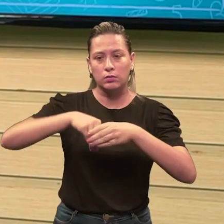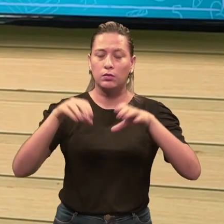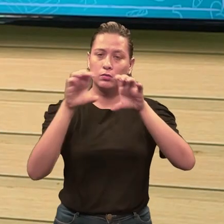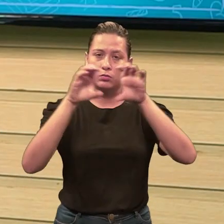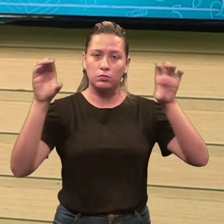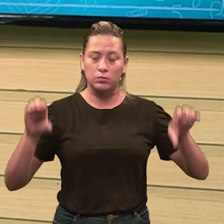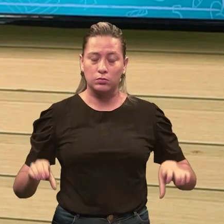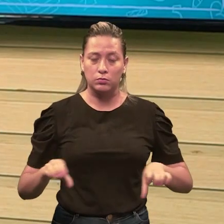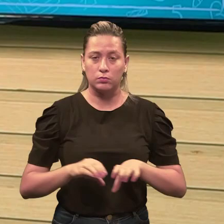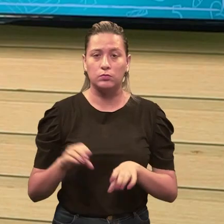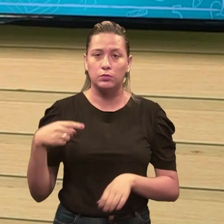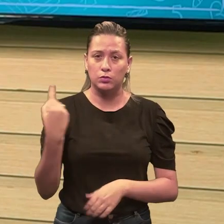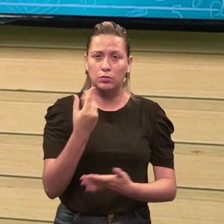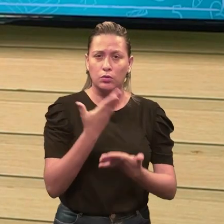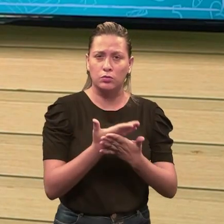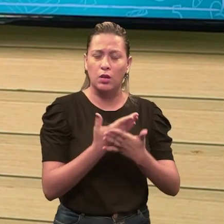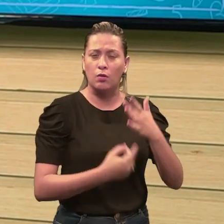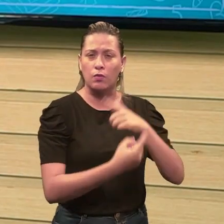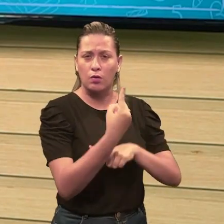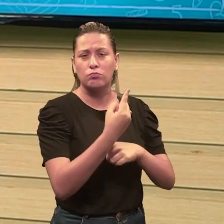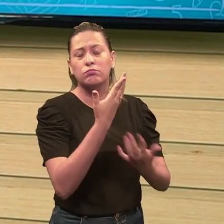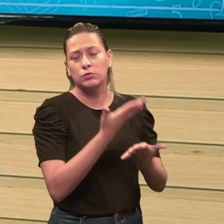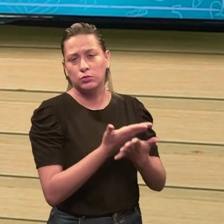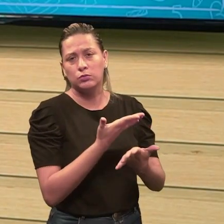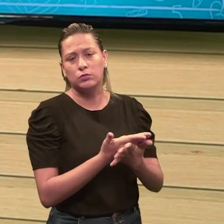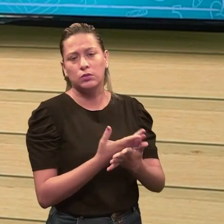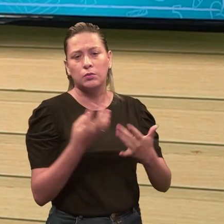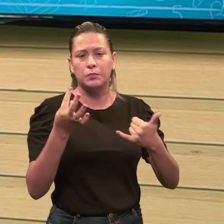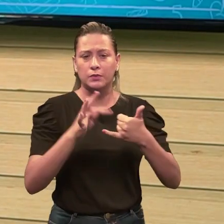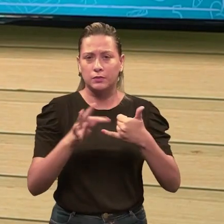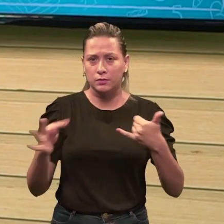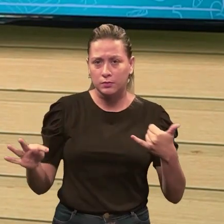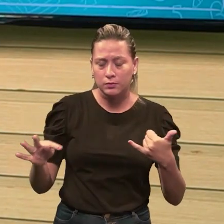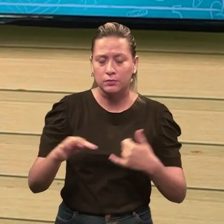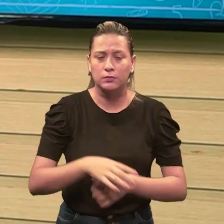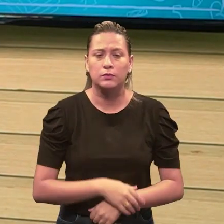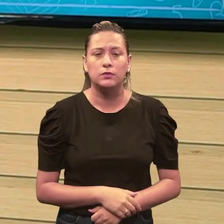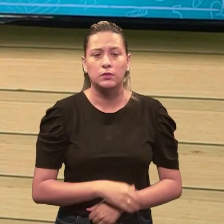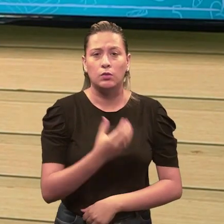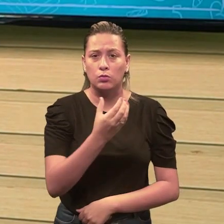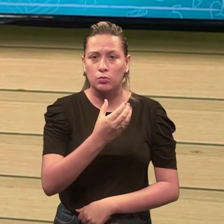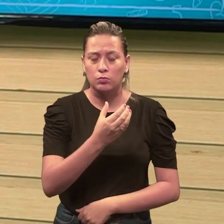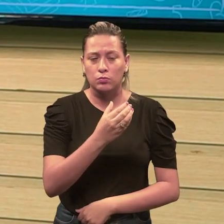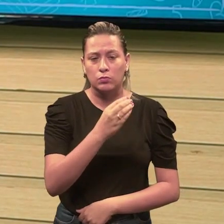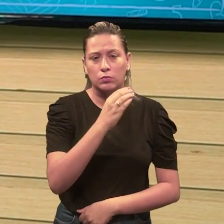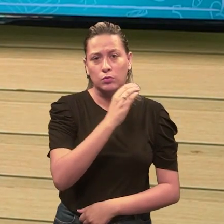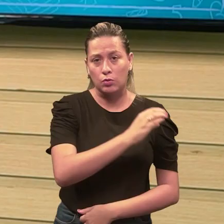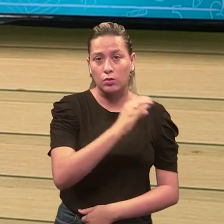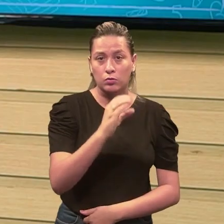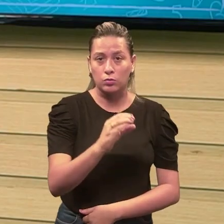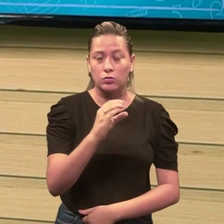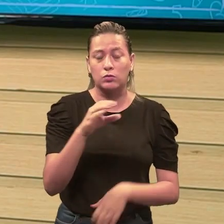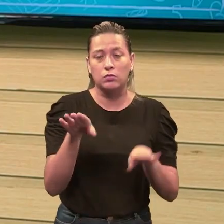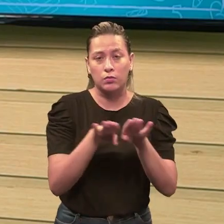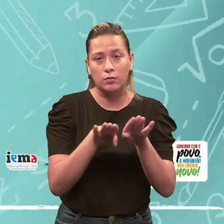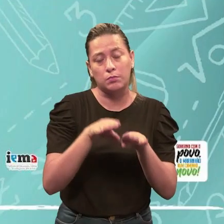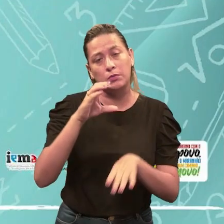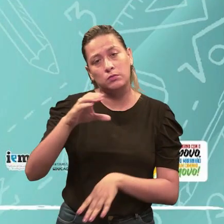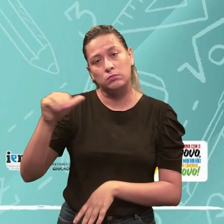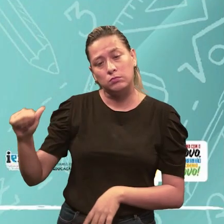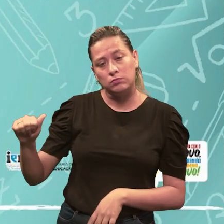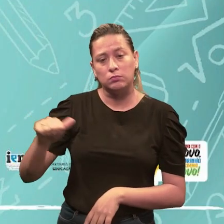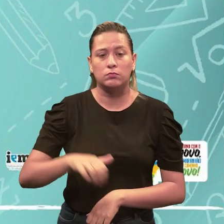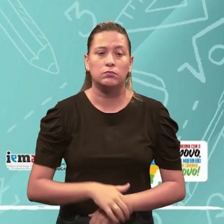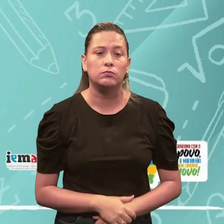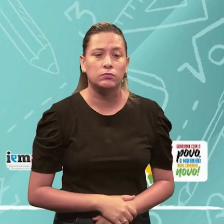É aquelas que a gente viu na nossa primeira aula, né? A tensão, corrente contínua e corrente alternada, tá?